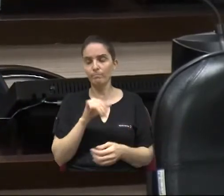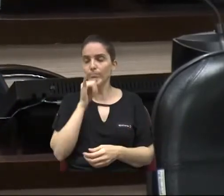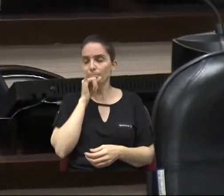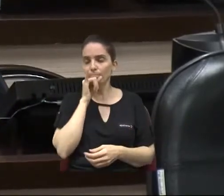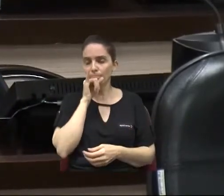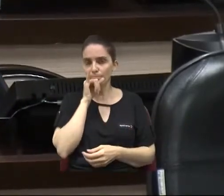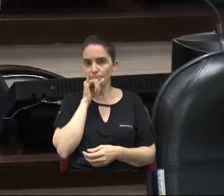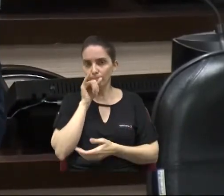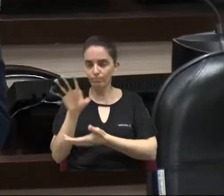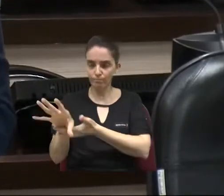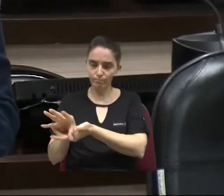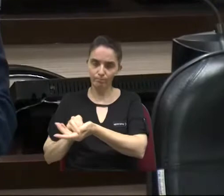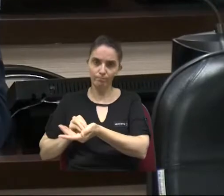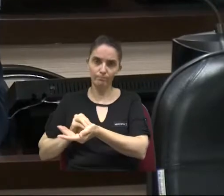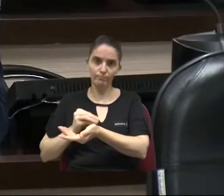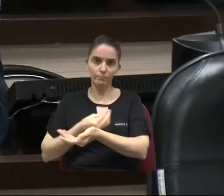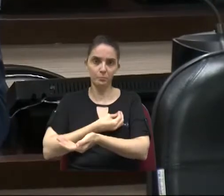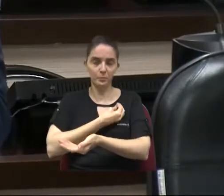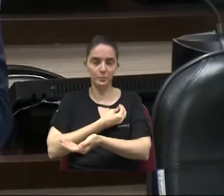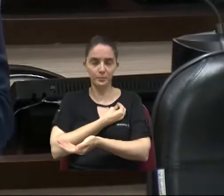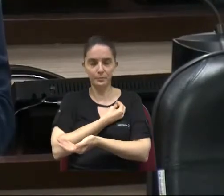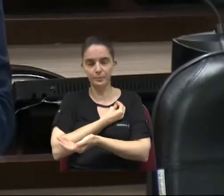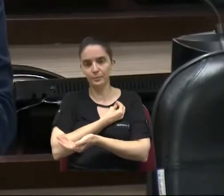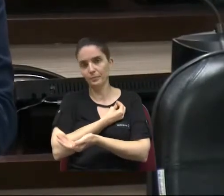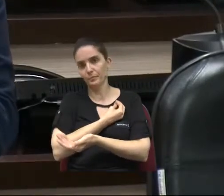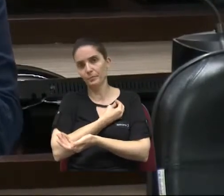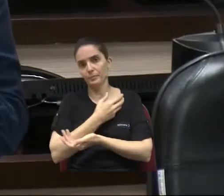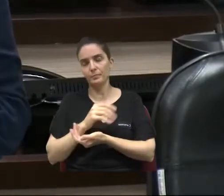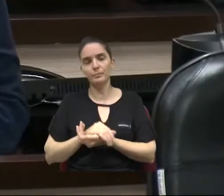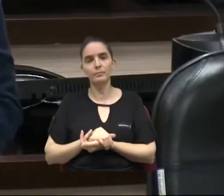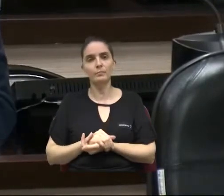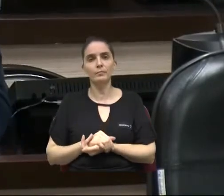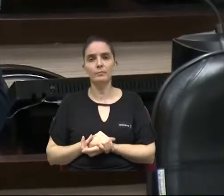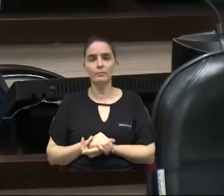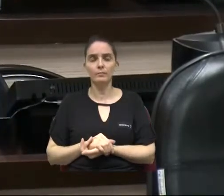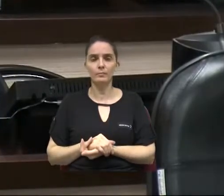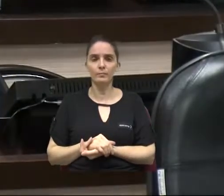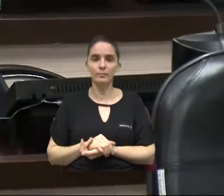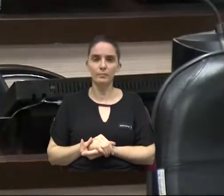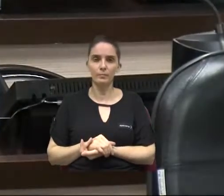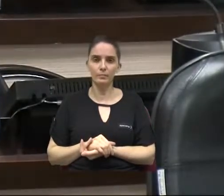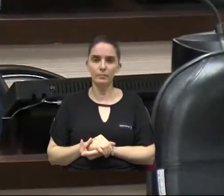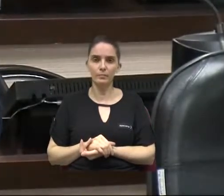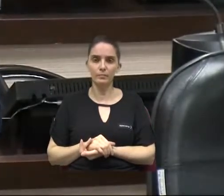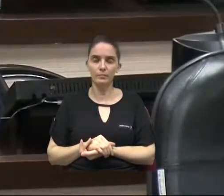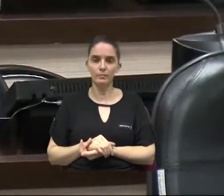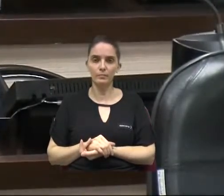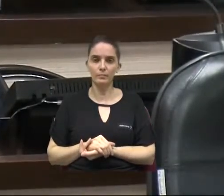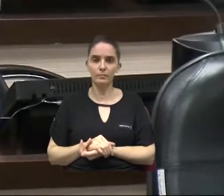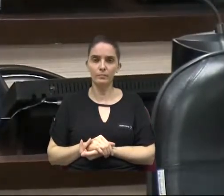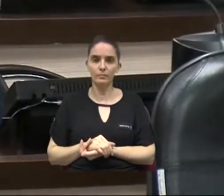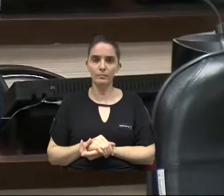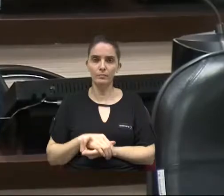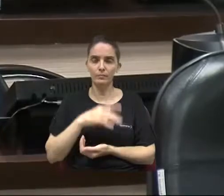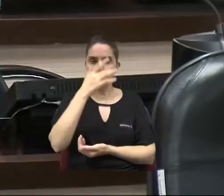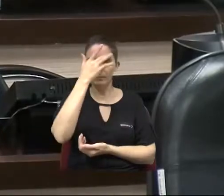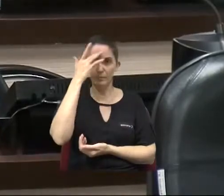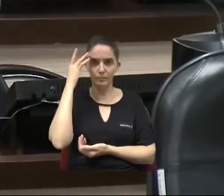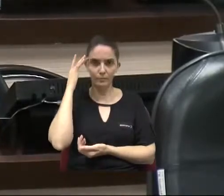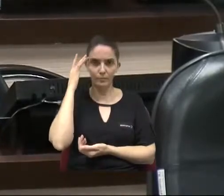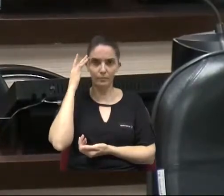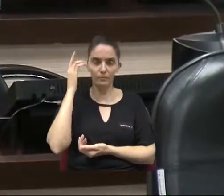um exemplo para as pessoas que também são acometidas de doença